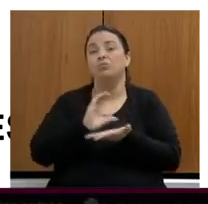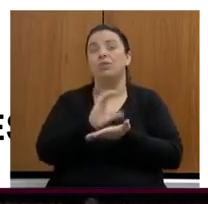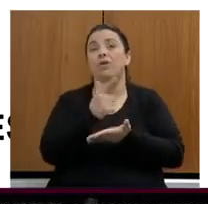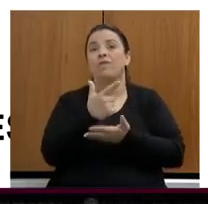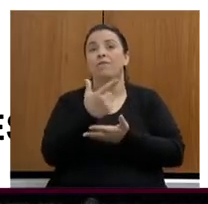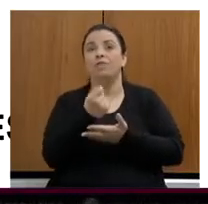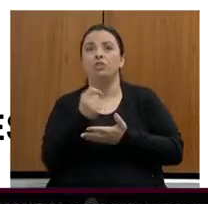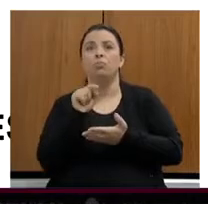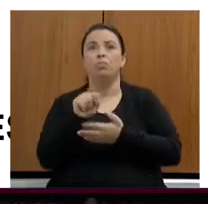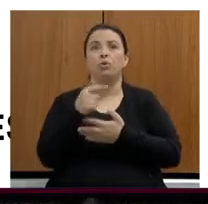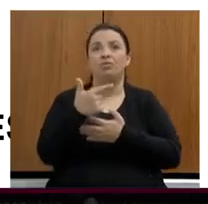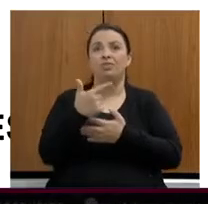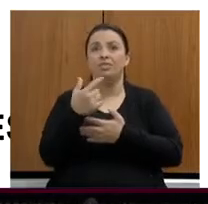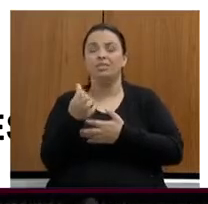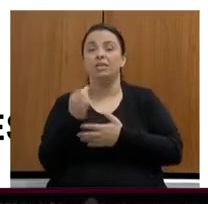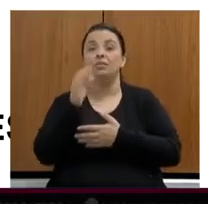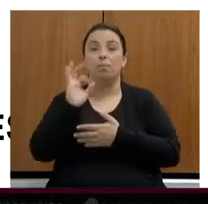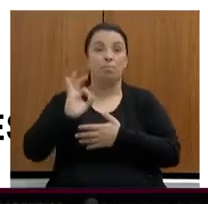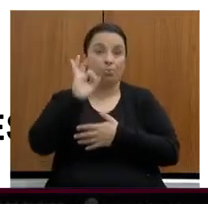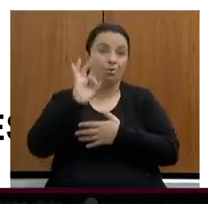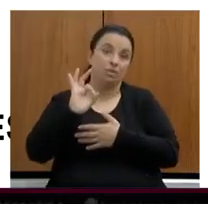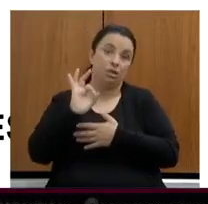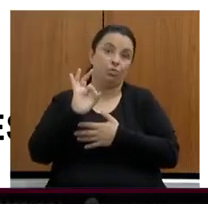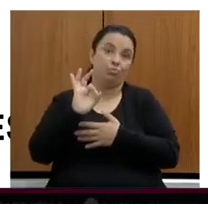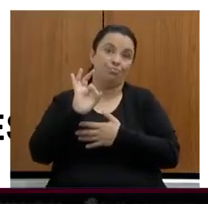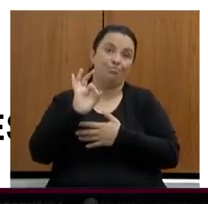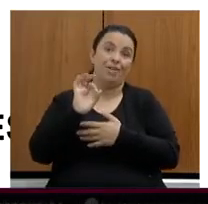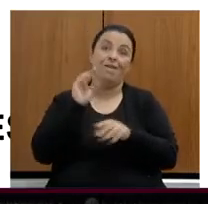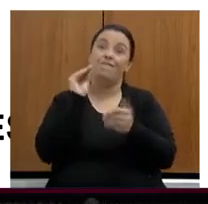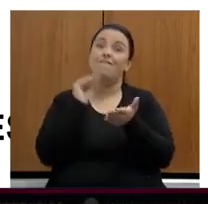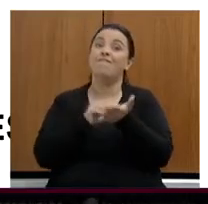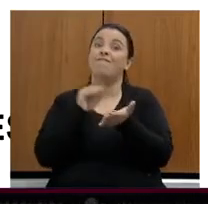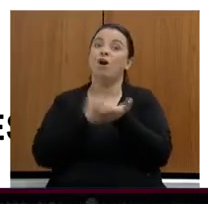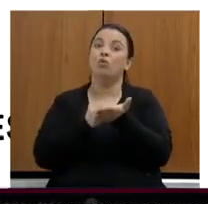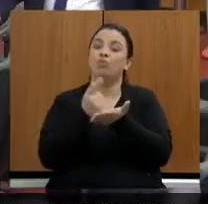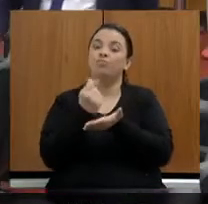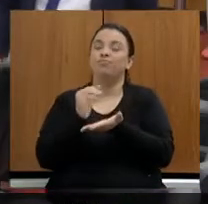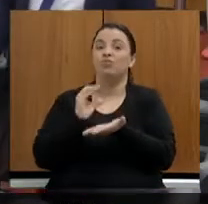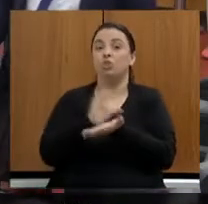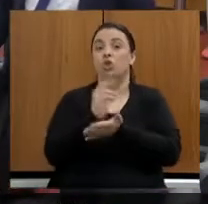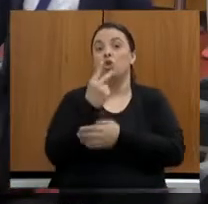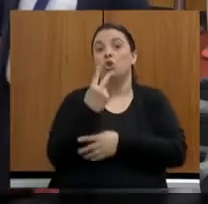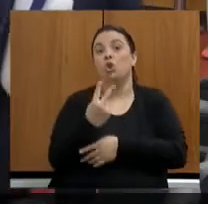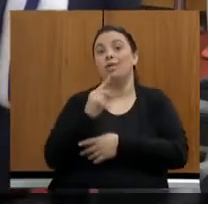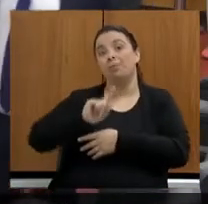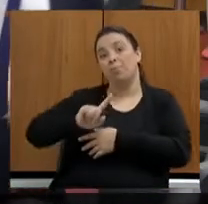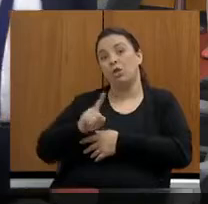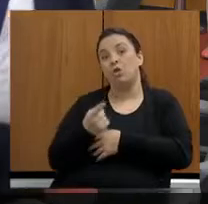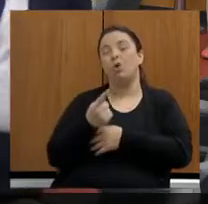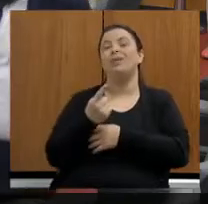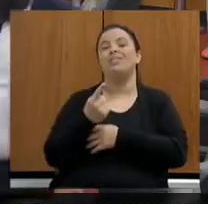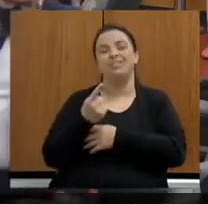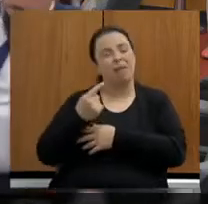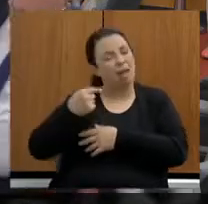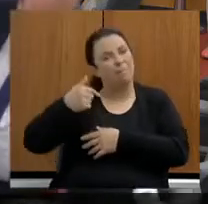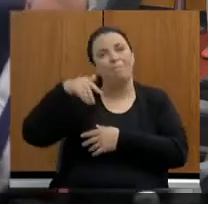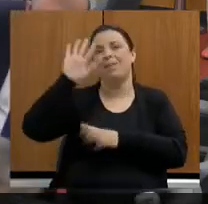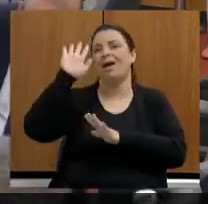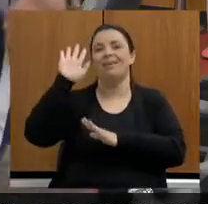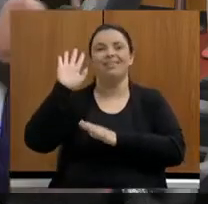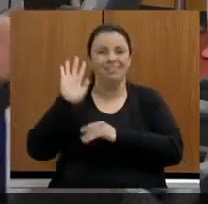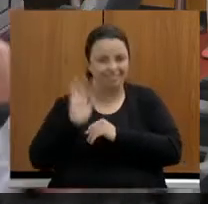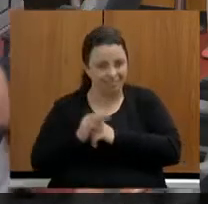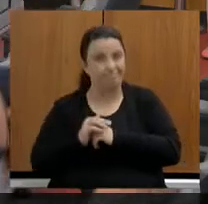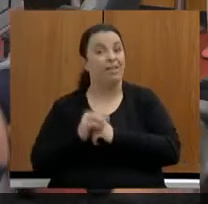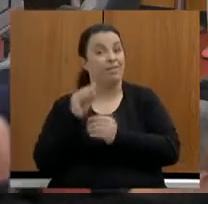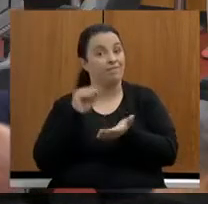cento deixando de investir há Dois Bilhões oitenta e um milhões seiscentos e 7269